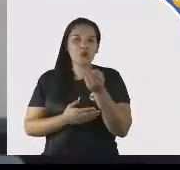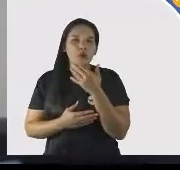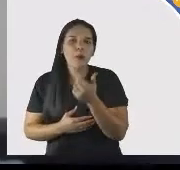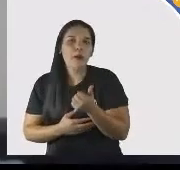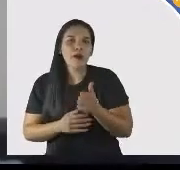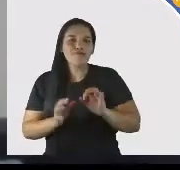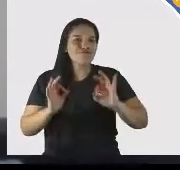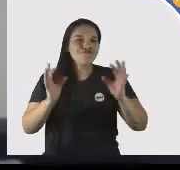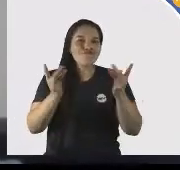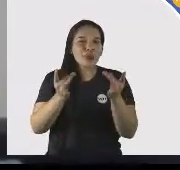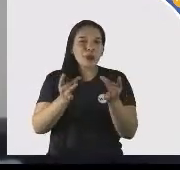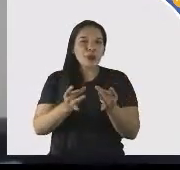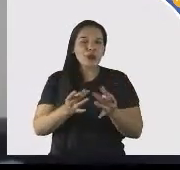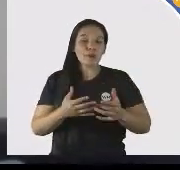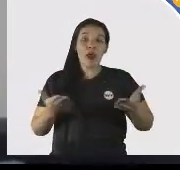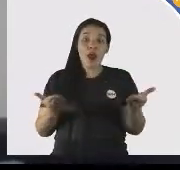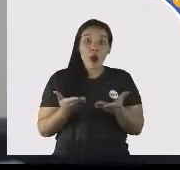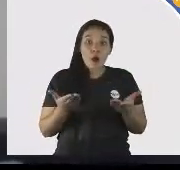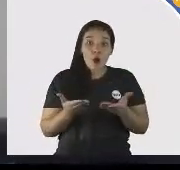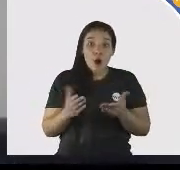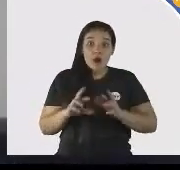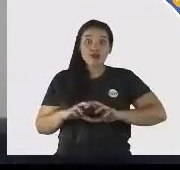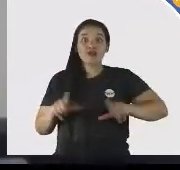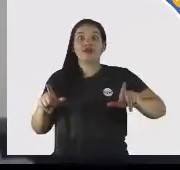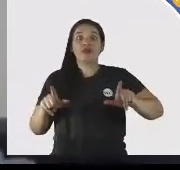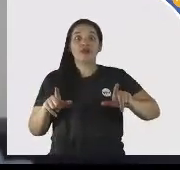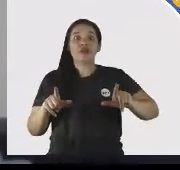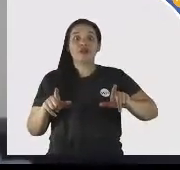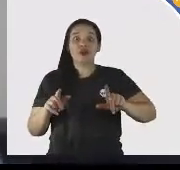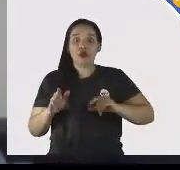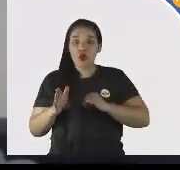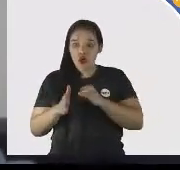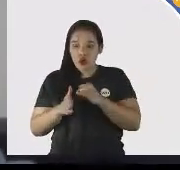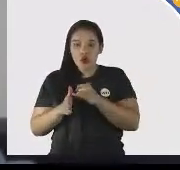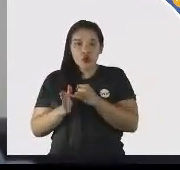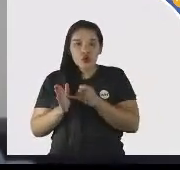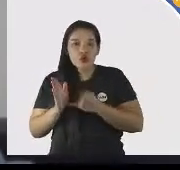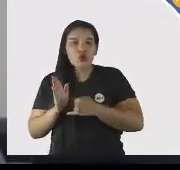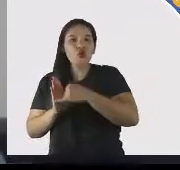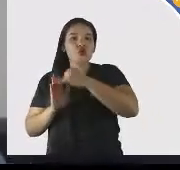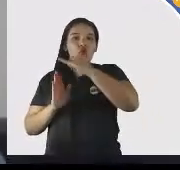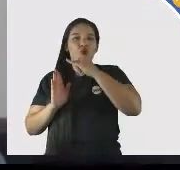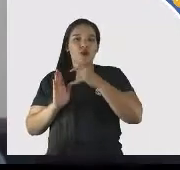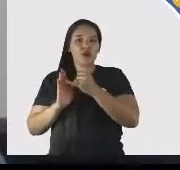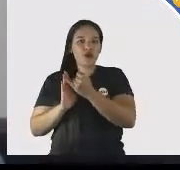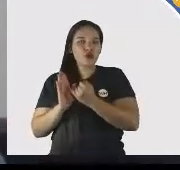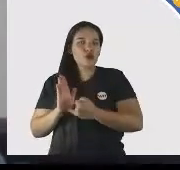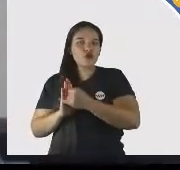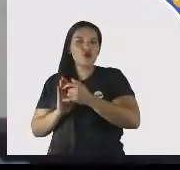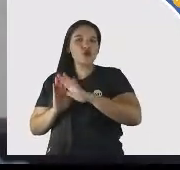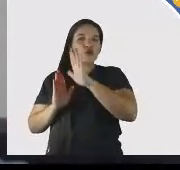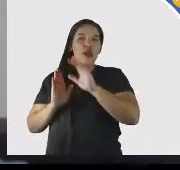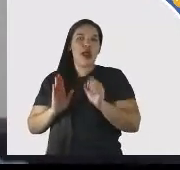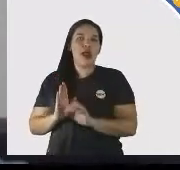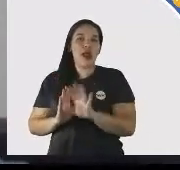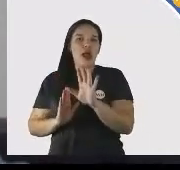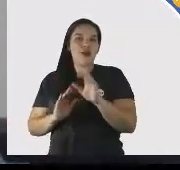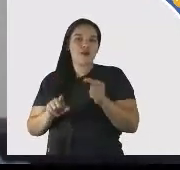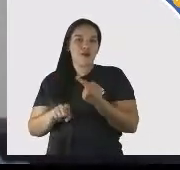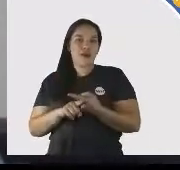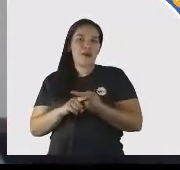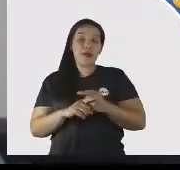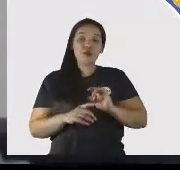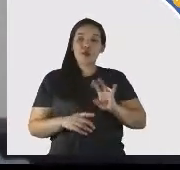nós temos no cenário vou de alta de juros com alta de juros fica um pouco mais difícil não só o